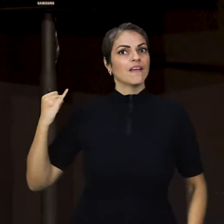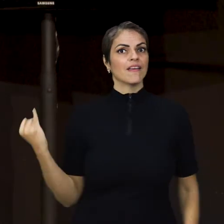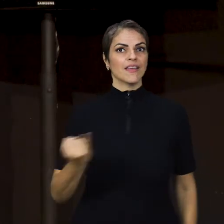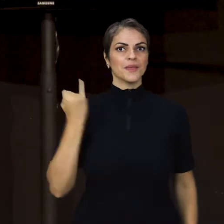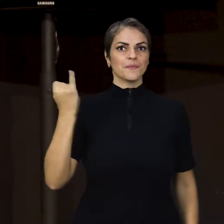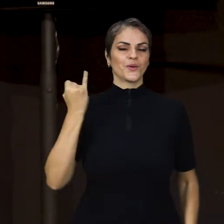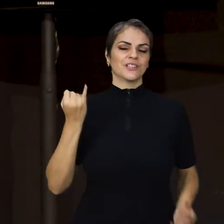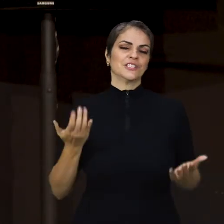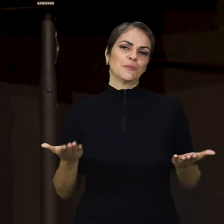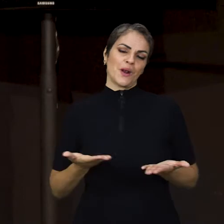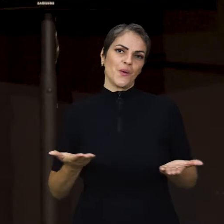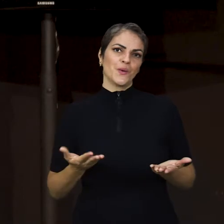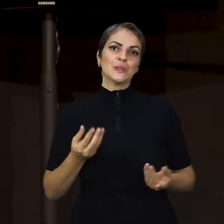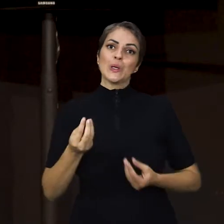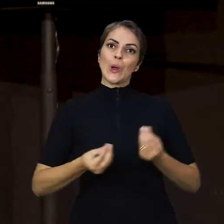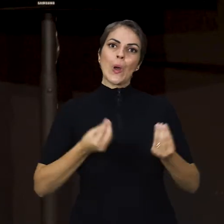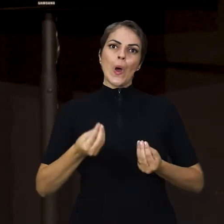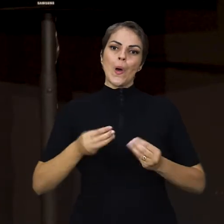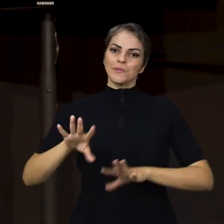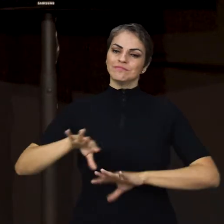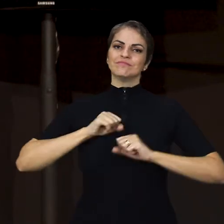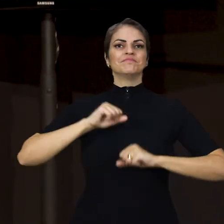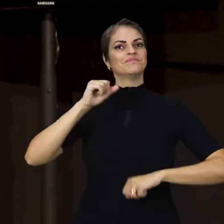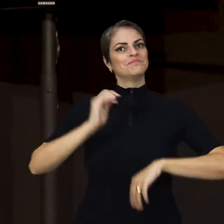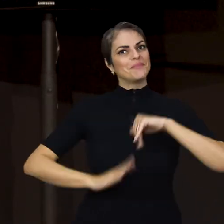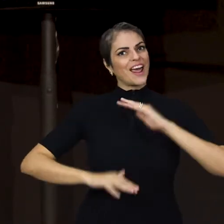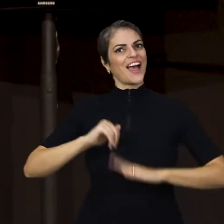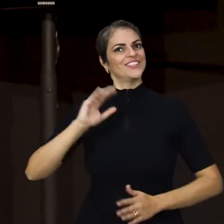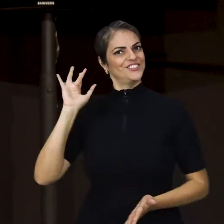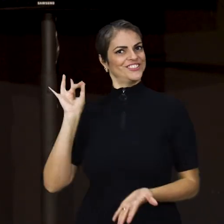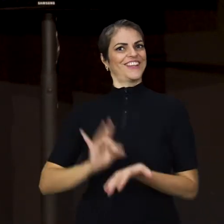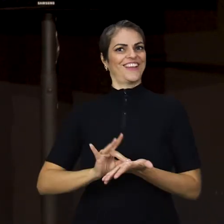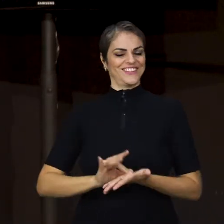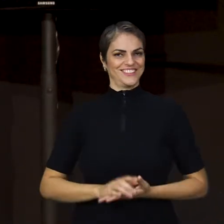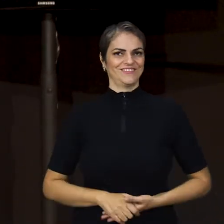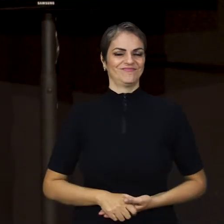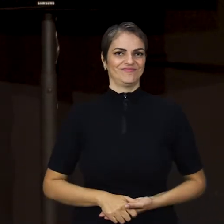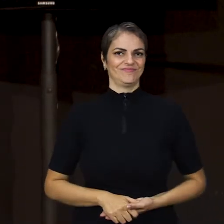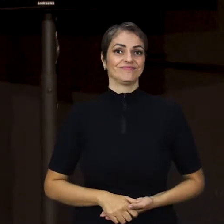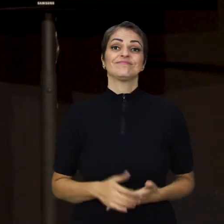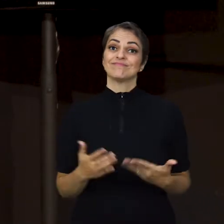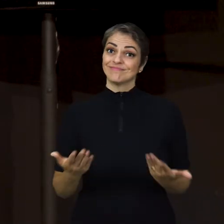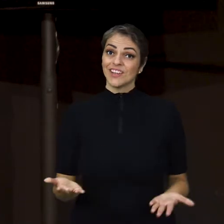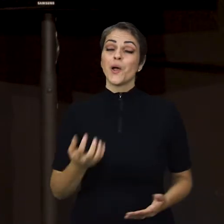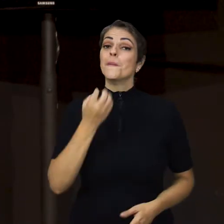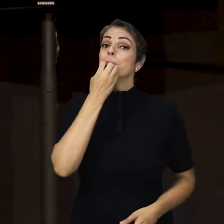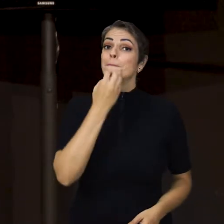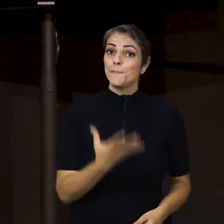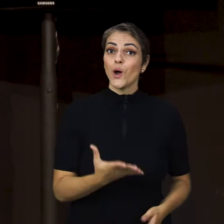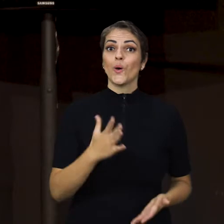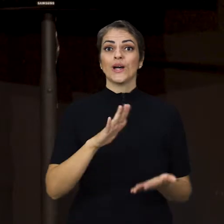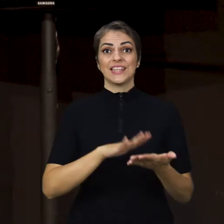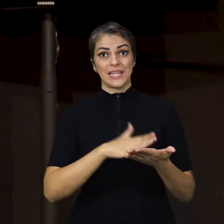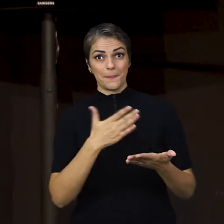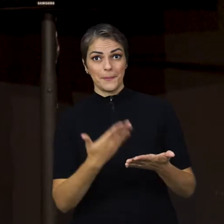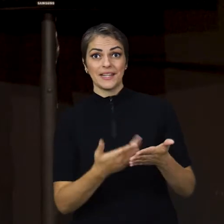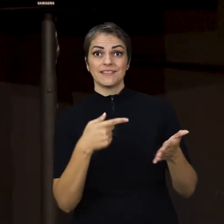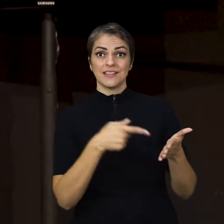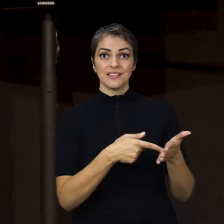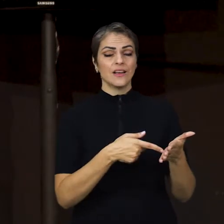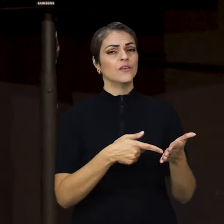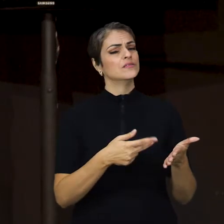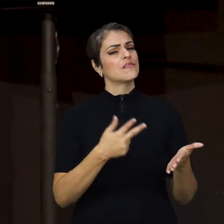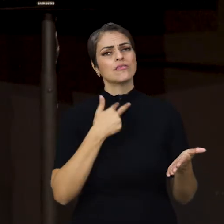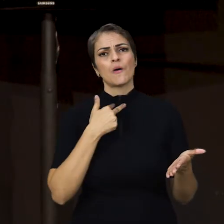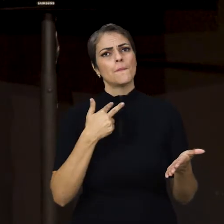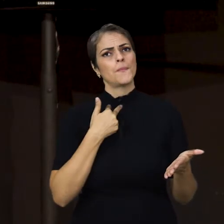gente possa viver essas verdades, essas realidades. O alvo da boa interpretação não é descobrir aquilo que ninguém jamais viu.